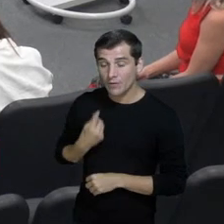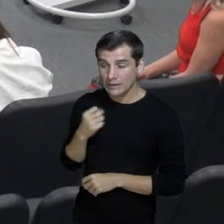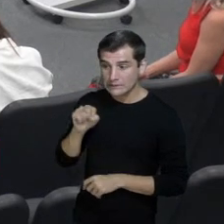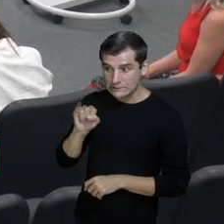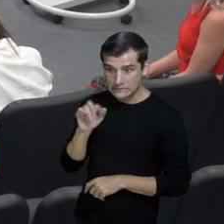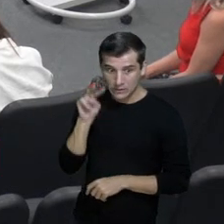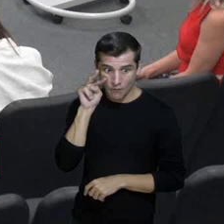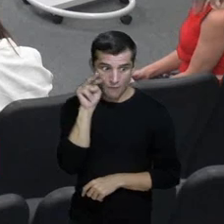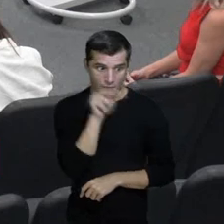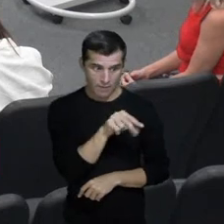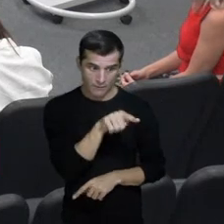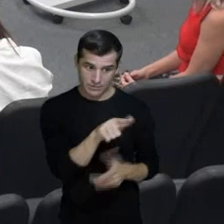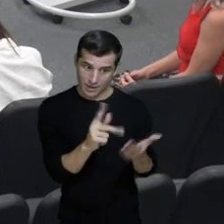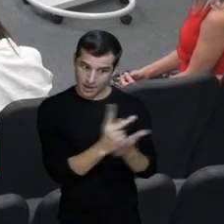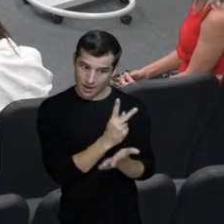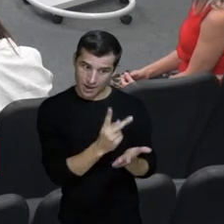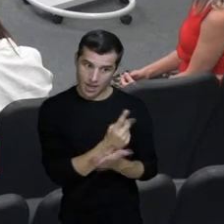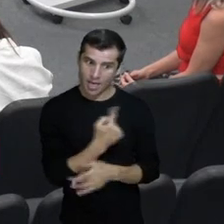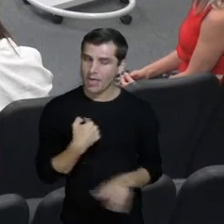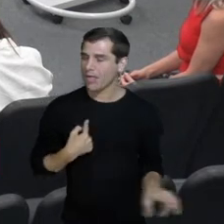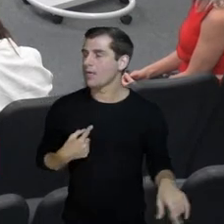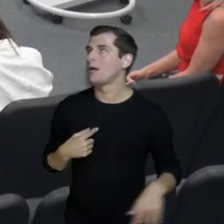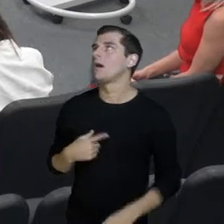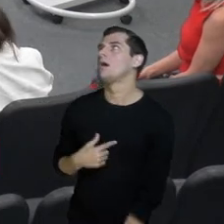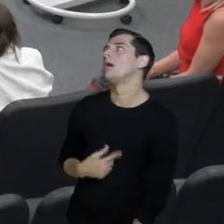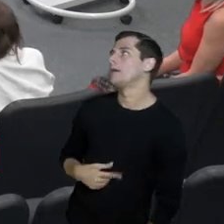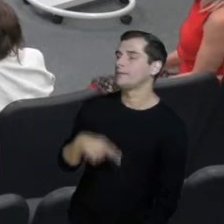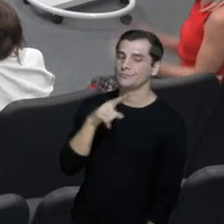virar a olho e sim ensinar você a fazer a coisa